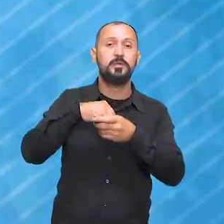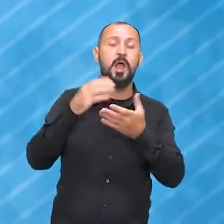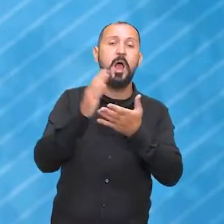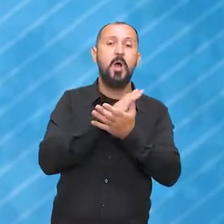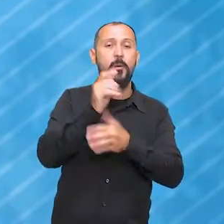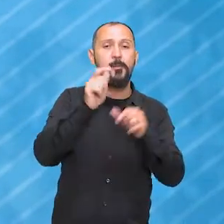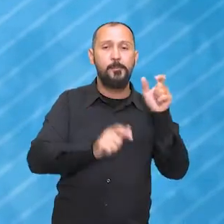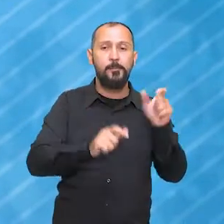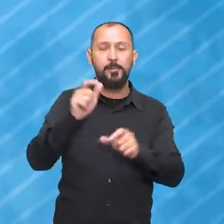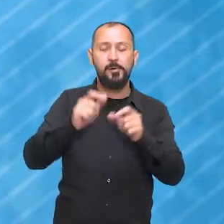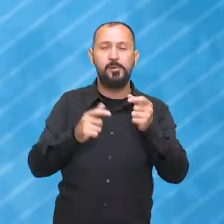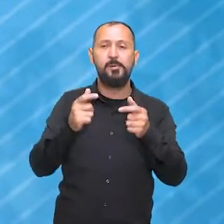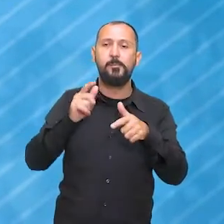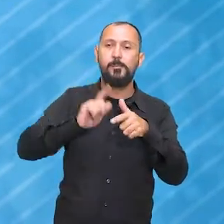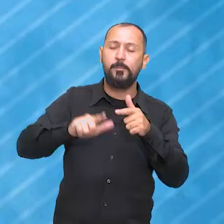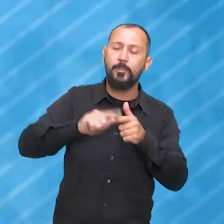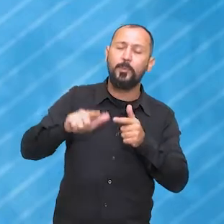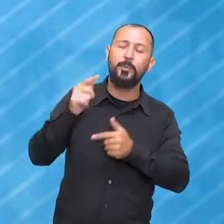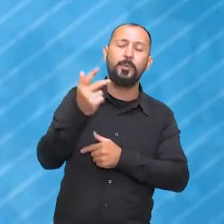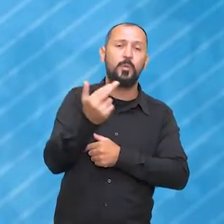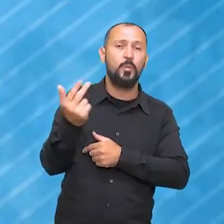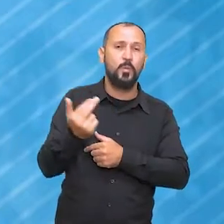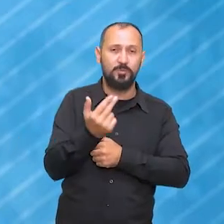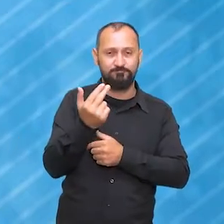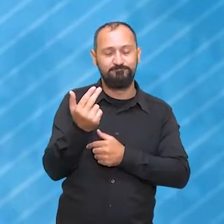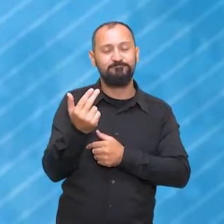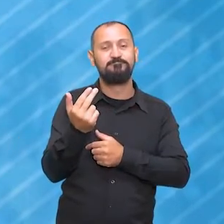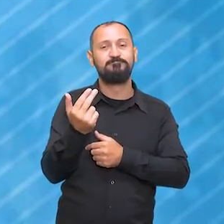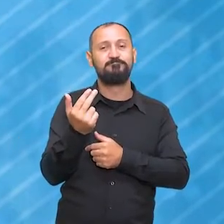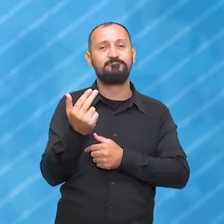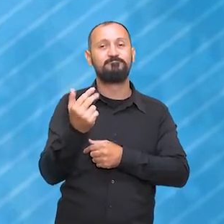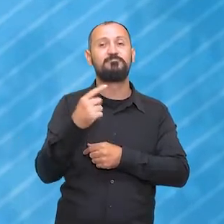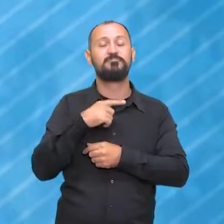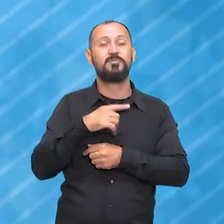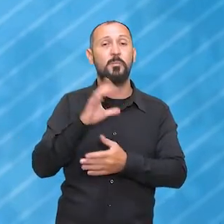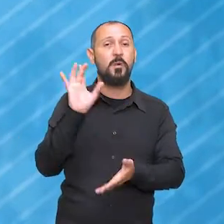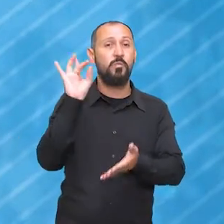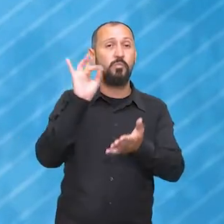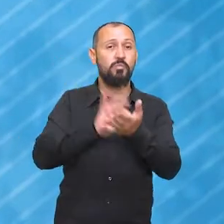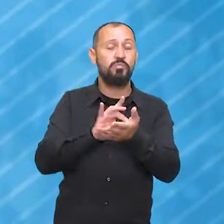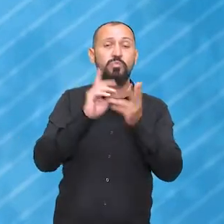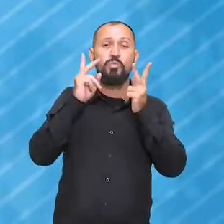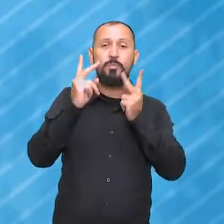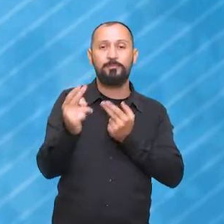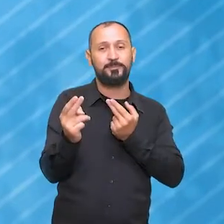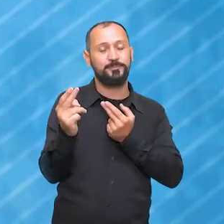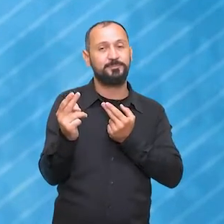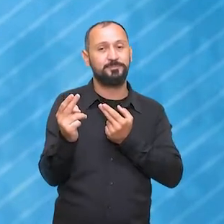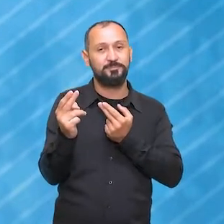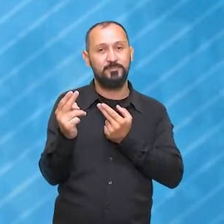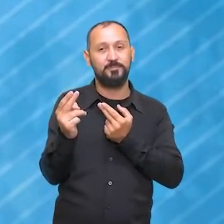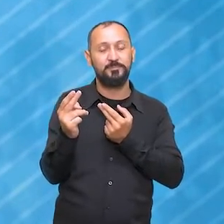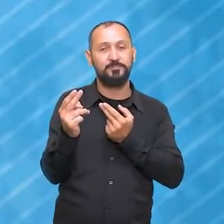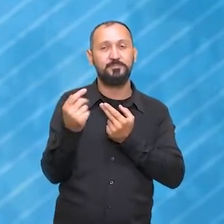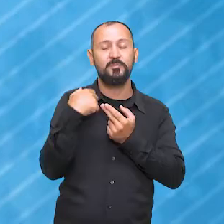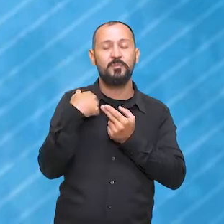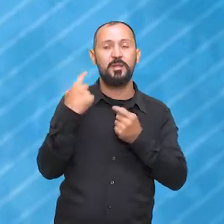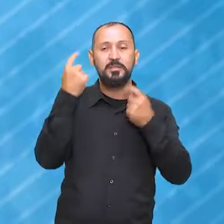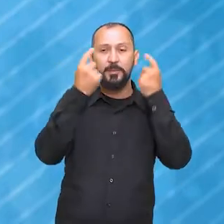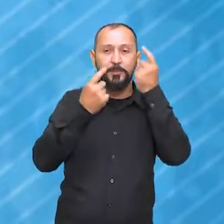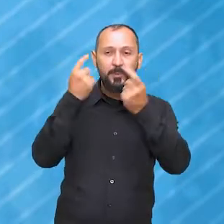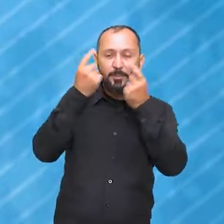representada, pessoas que passam pelas mesmas dores que a gente e que vivem a realidade que a gente vive, né?